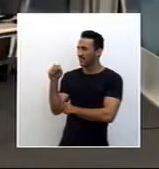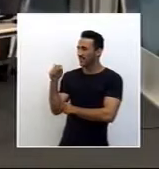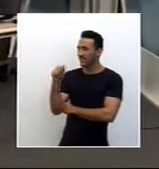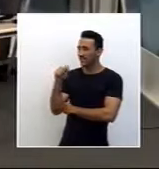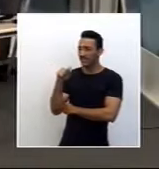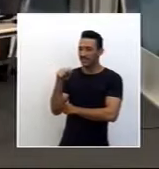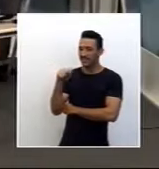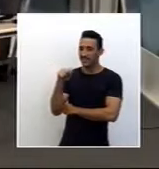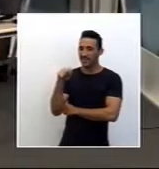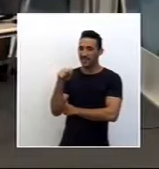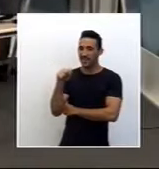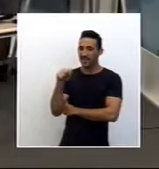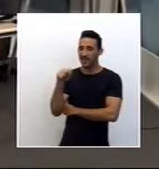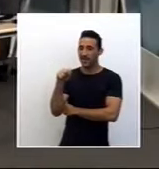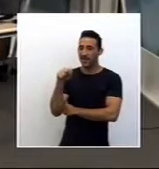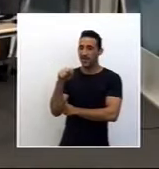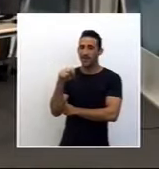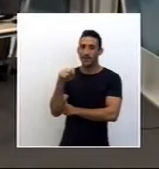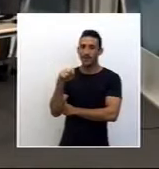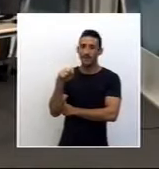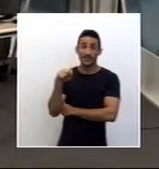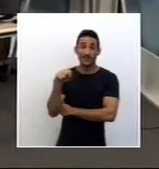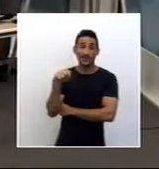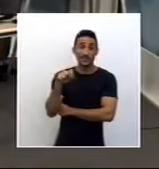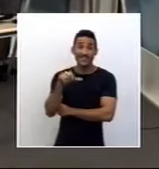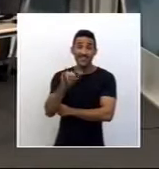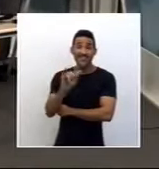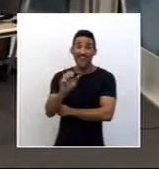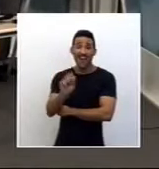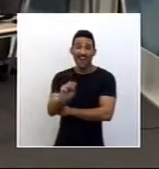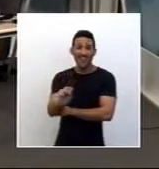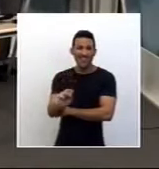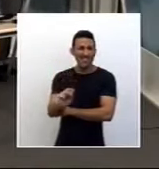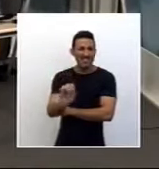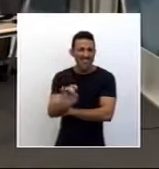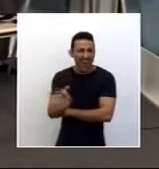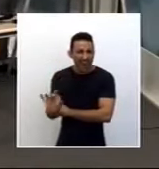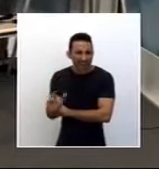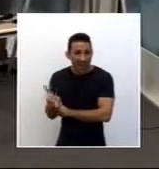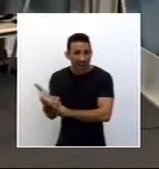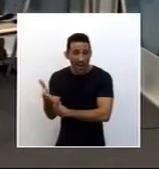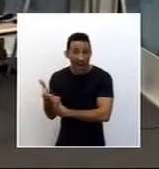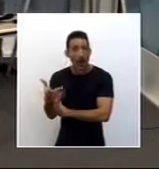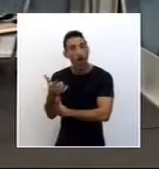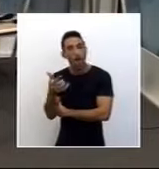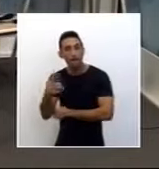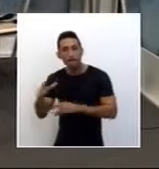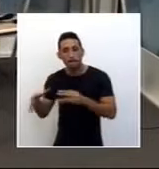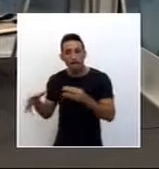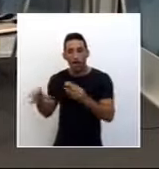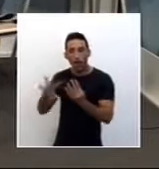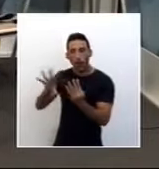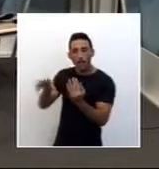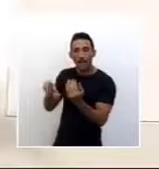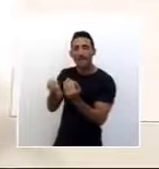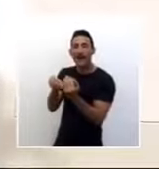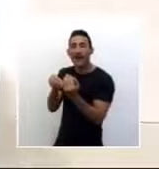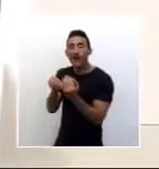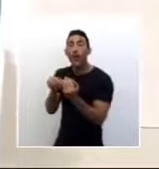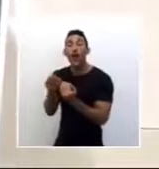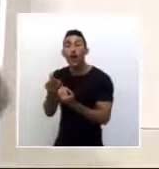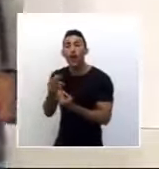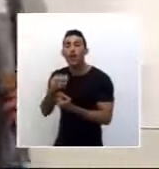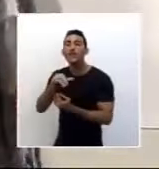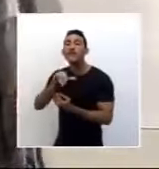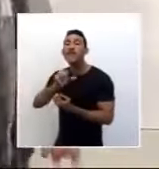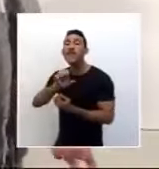é ai auxiliar da pergunta que eu vou dar resposta curta 18 e a jeito é eu acho que não